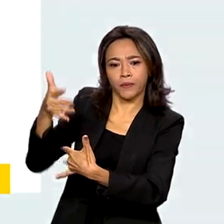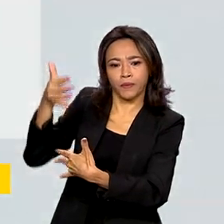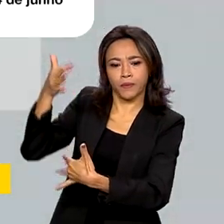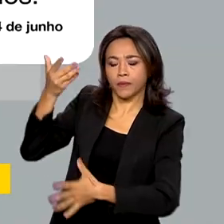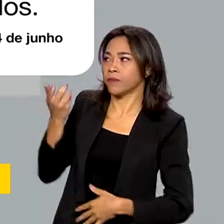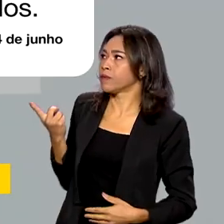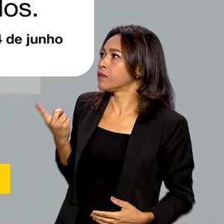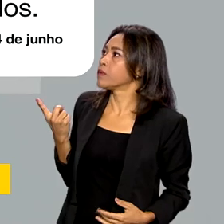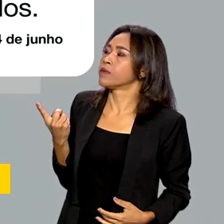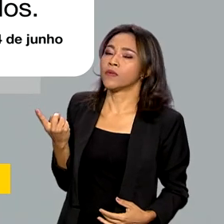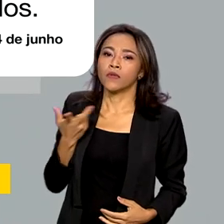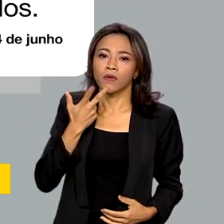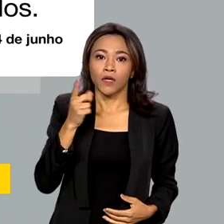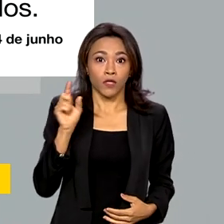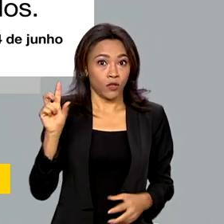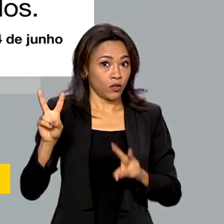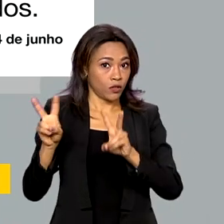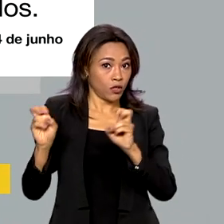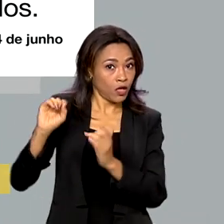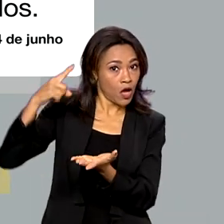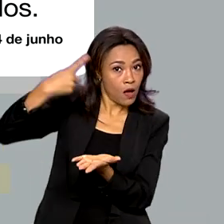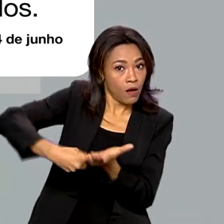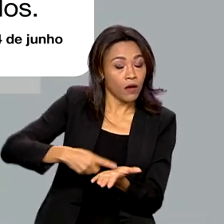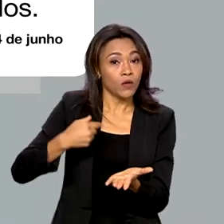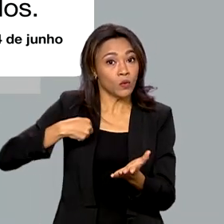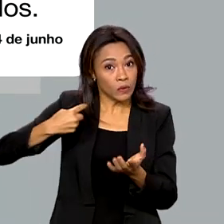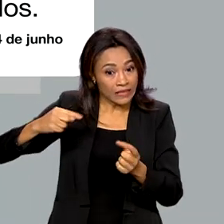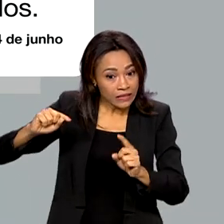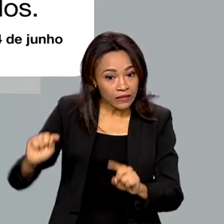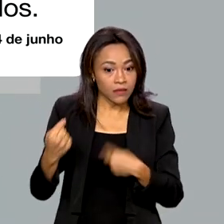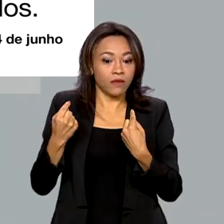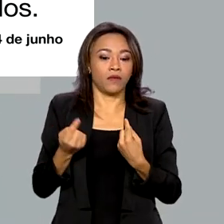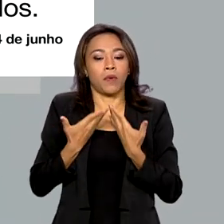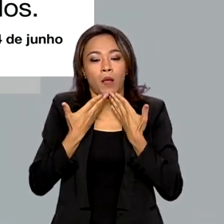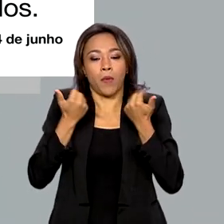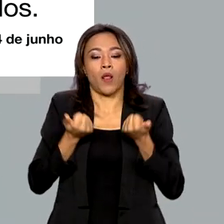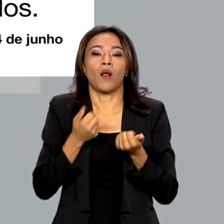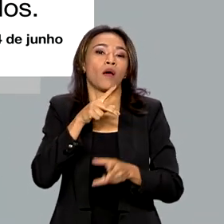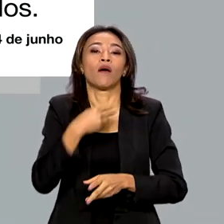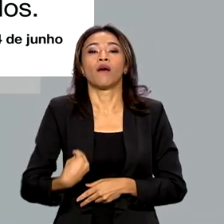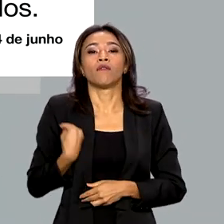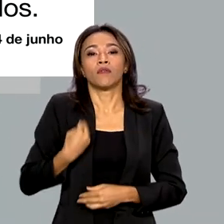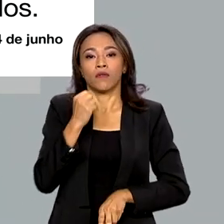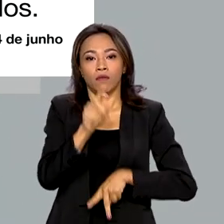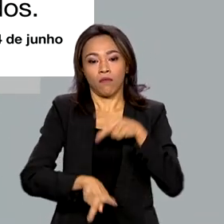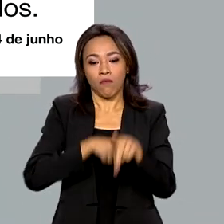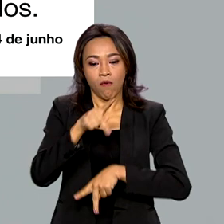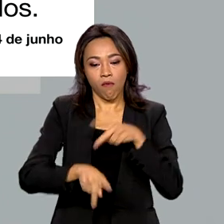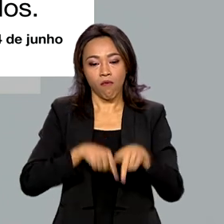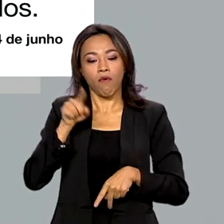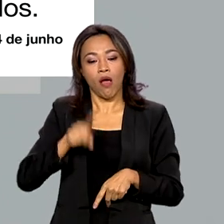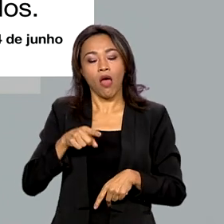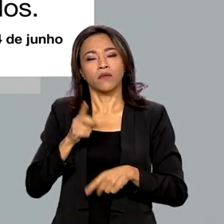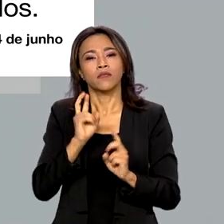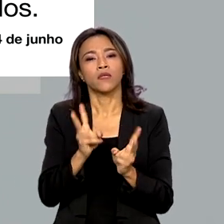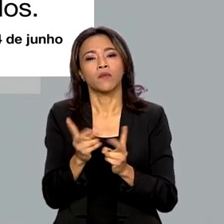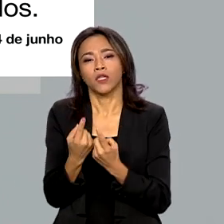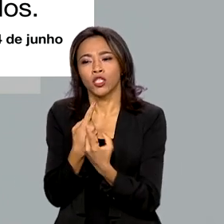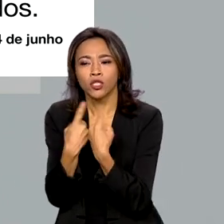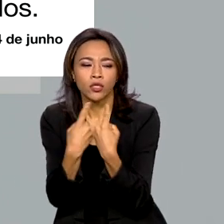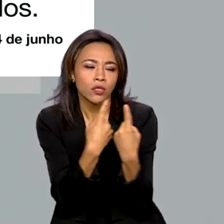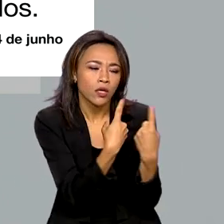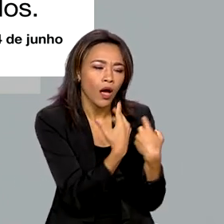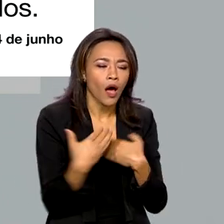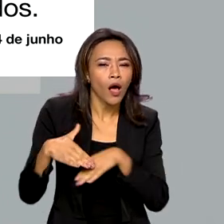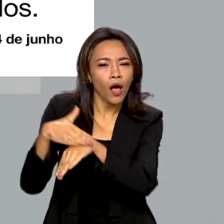esse compromisso Ele disse que os desafios para melhorar a vida do povo serão enfrentados com diálogo e trabalho